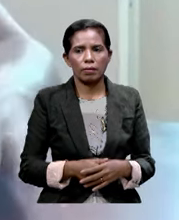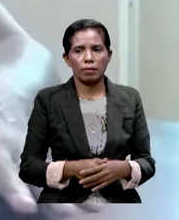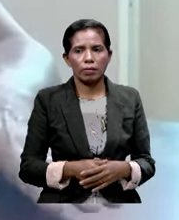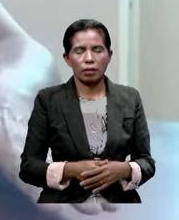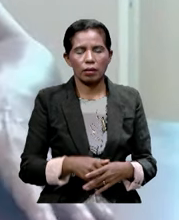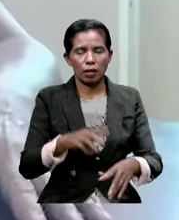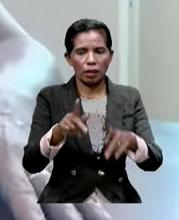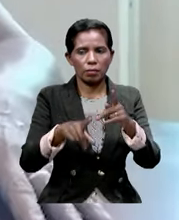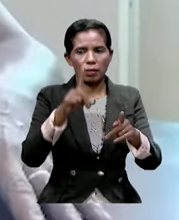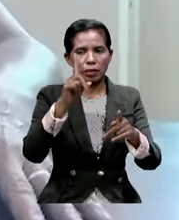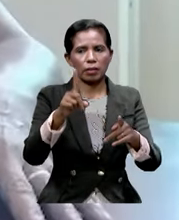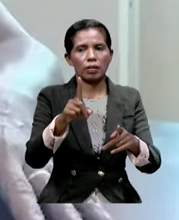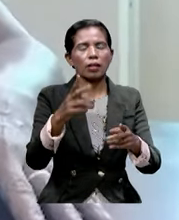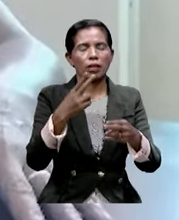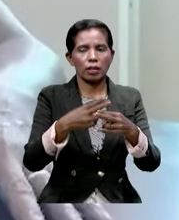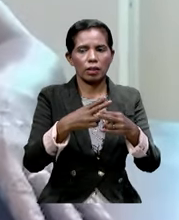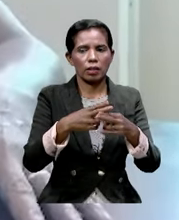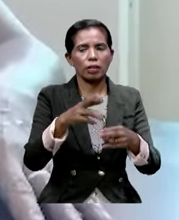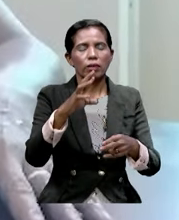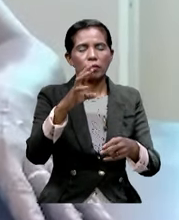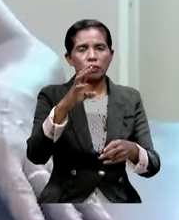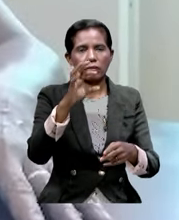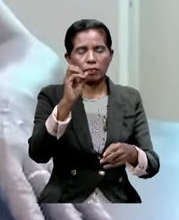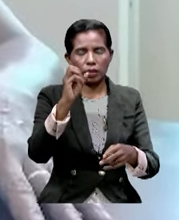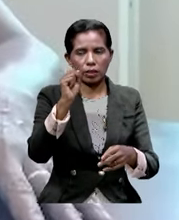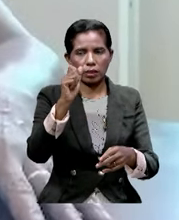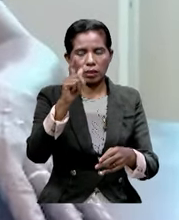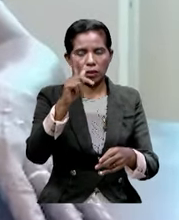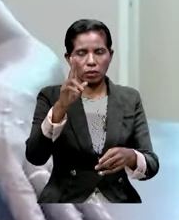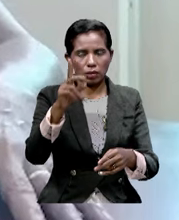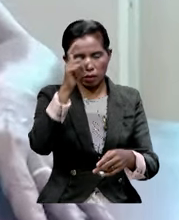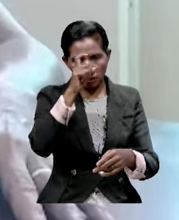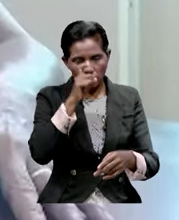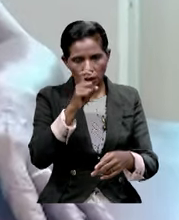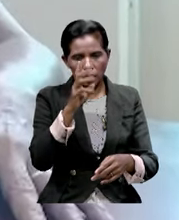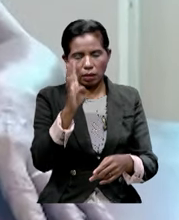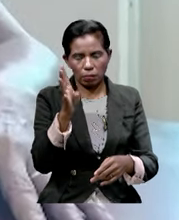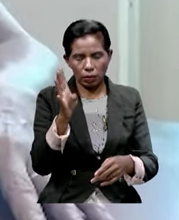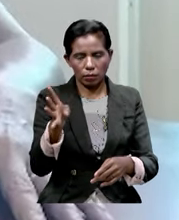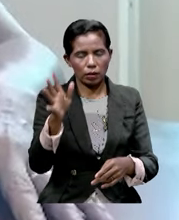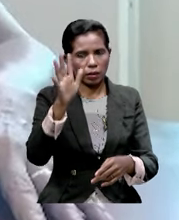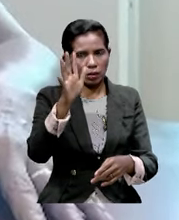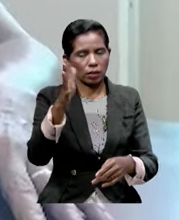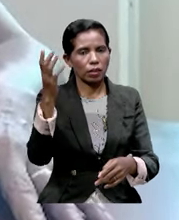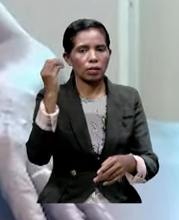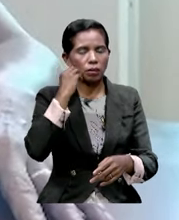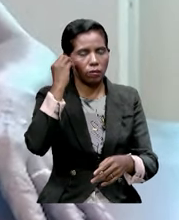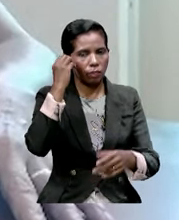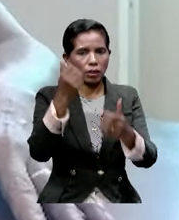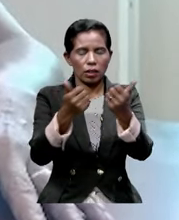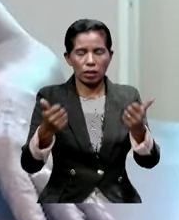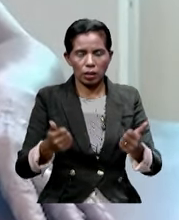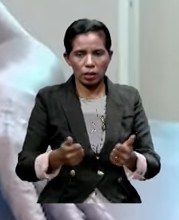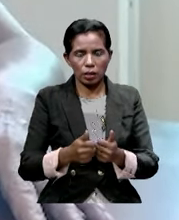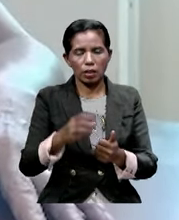osasini dan narang Francisco da Silva oida de 45 anos hela fatini aldeia